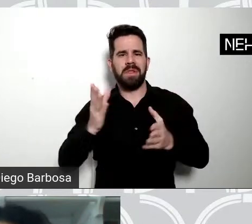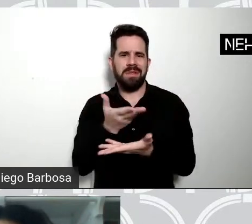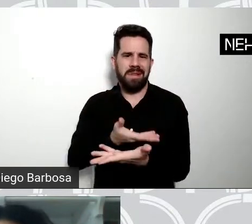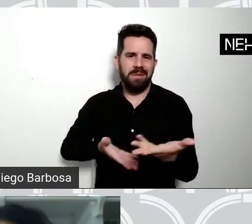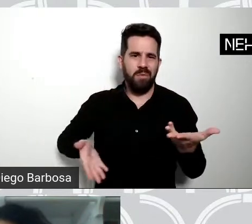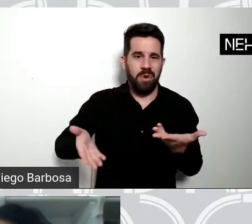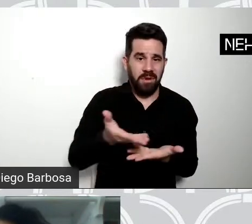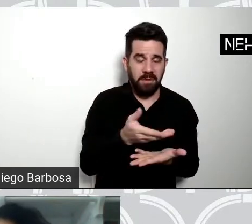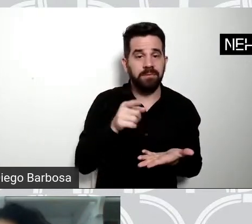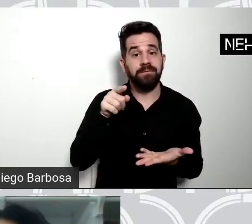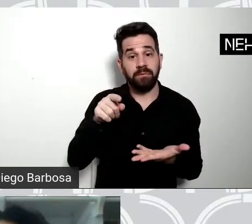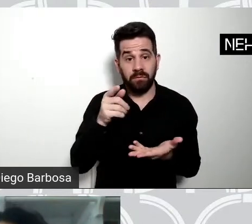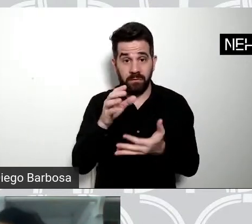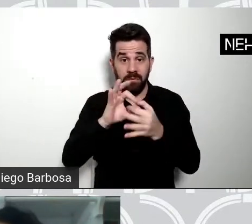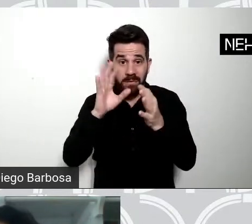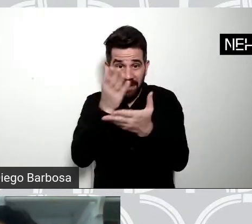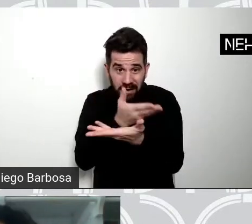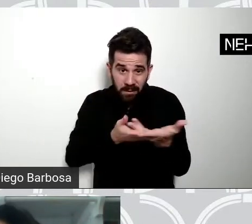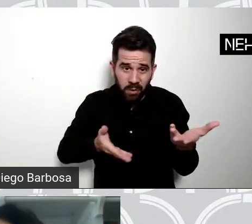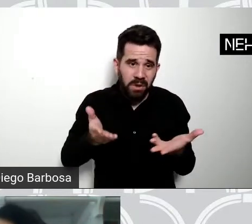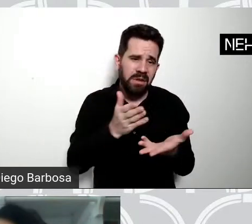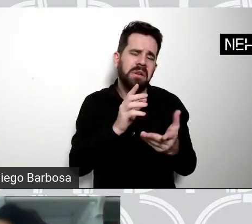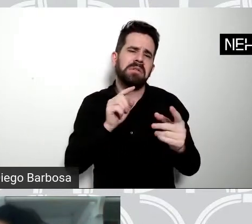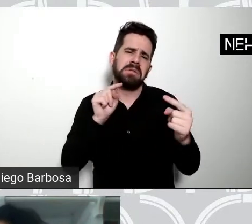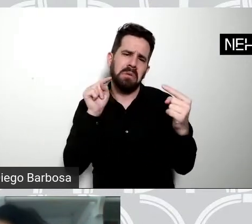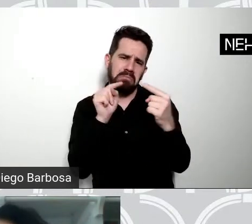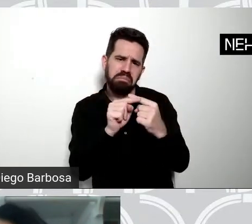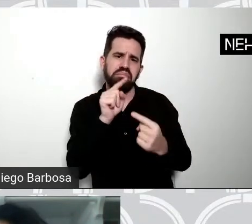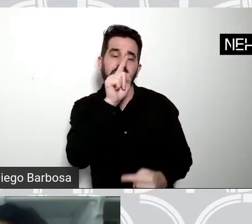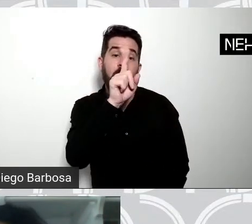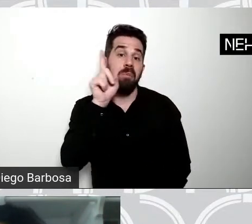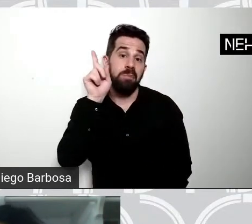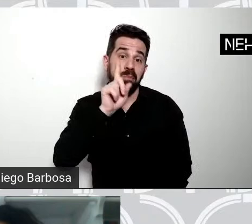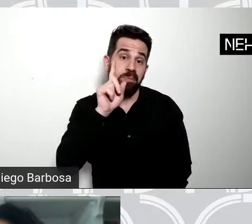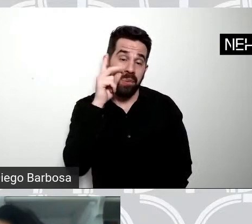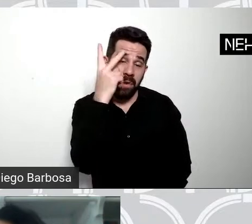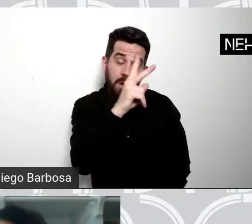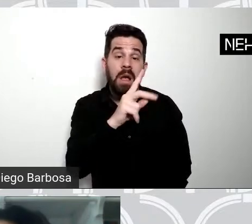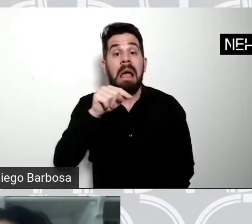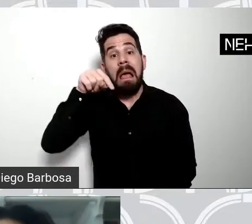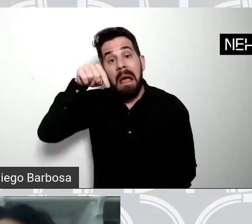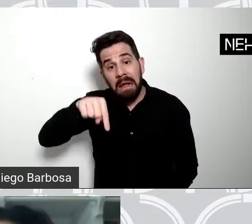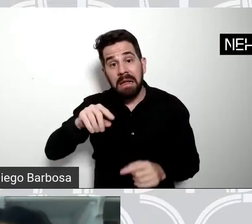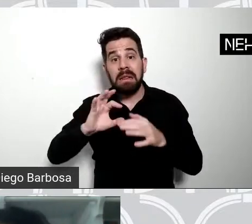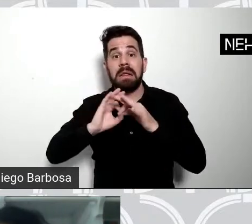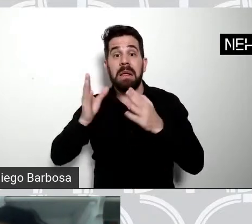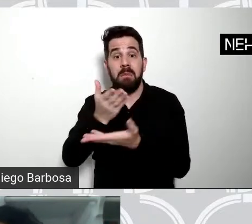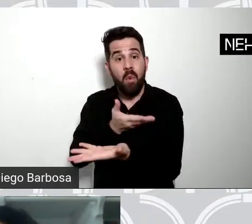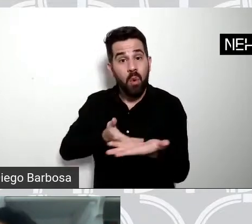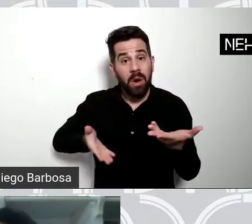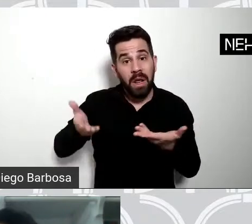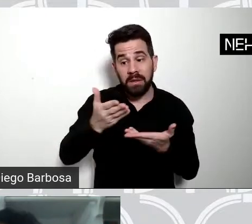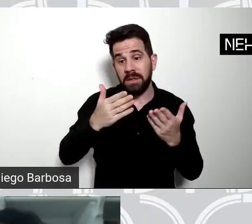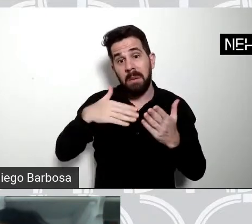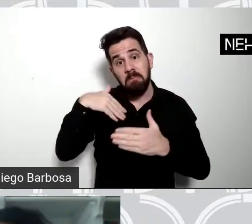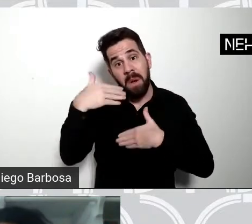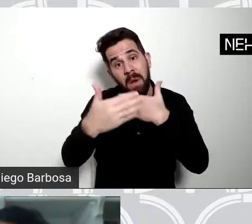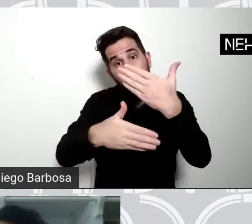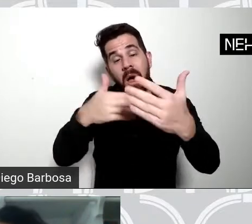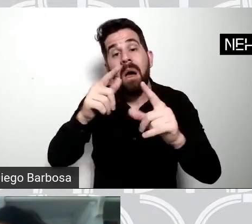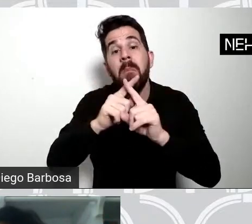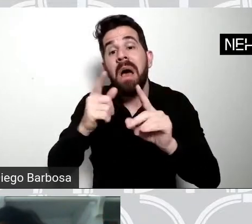à democracia americana, não é? É uma democracia que cresceu com base na escravidão,